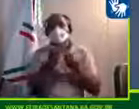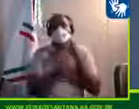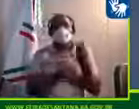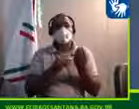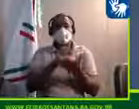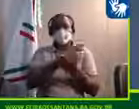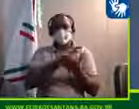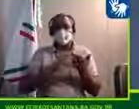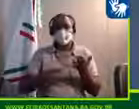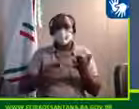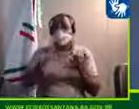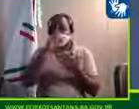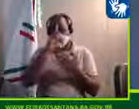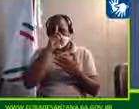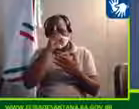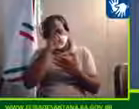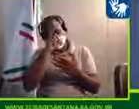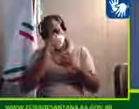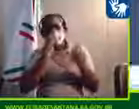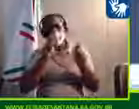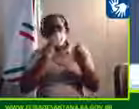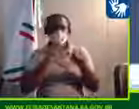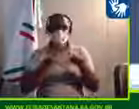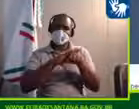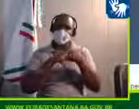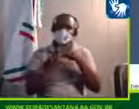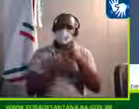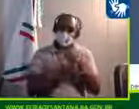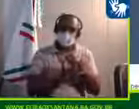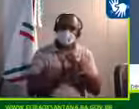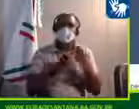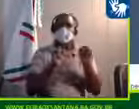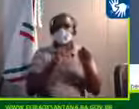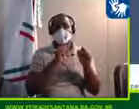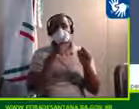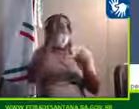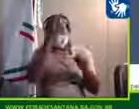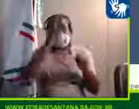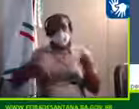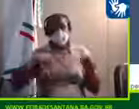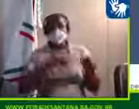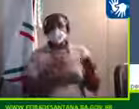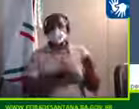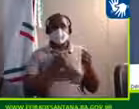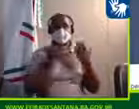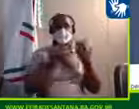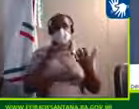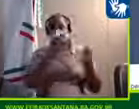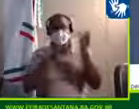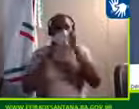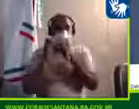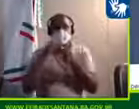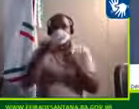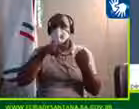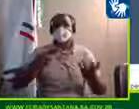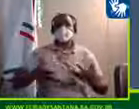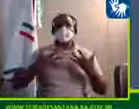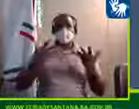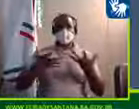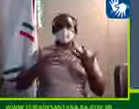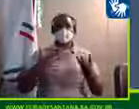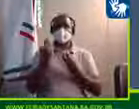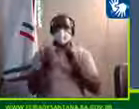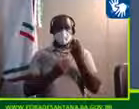dos bons recursos, que são aqueles que são aplicados para poder salvar vidas. Eu fico muito alegre